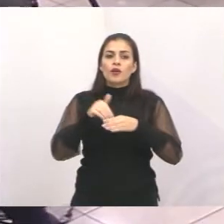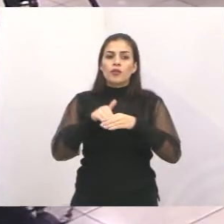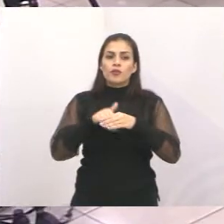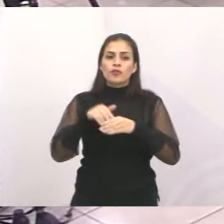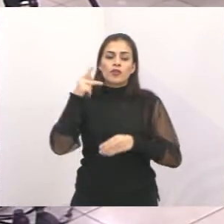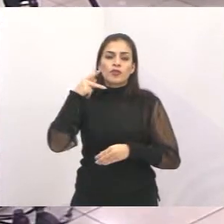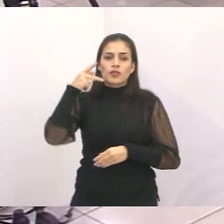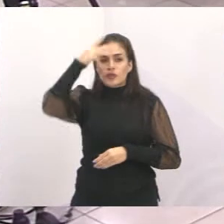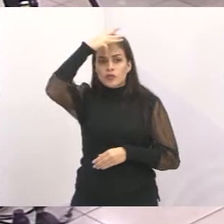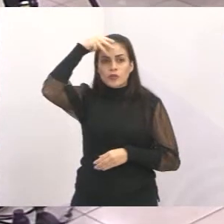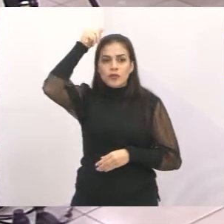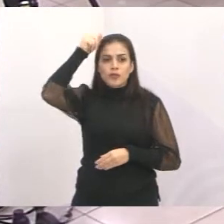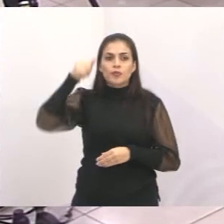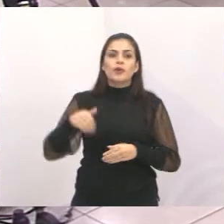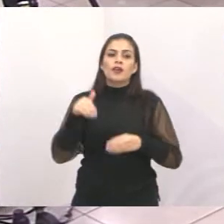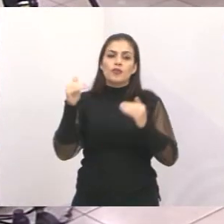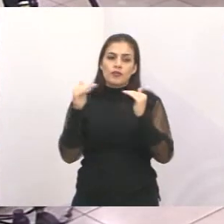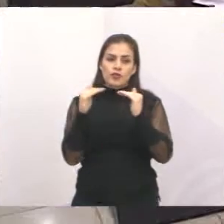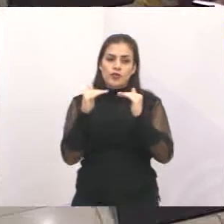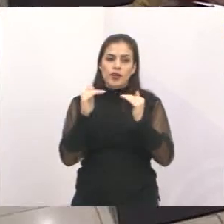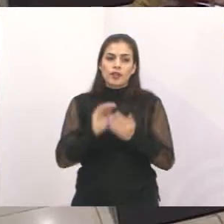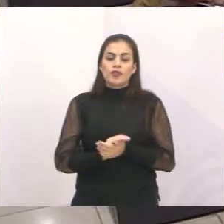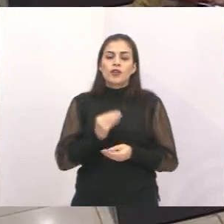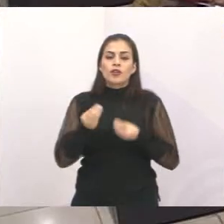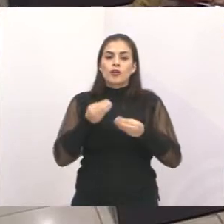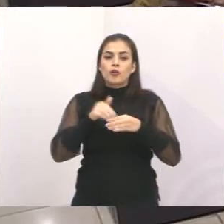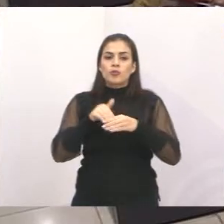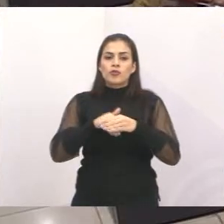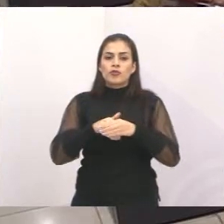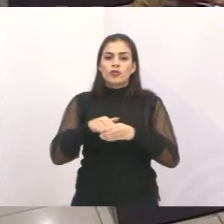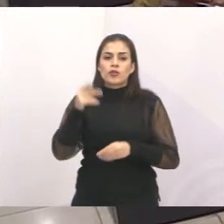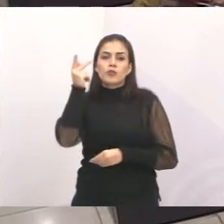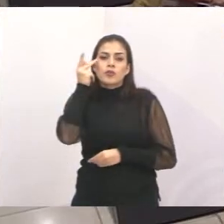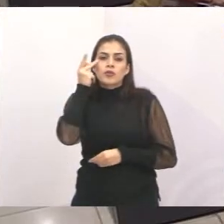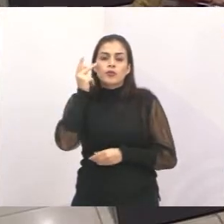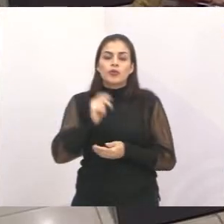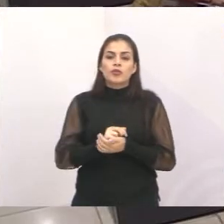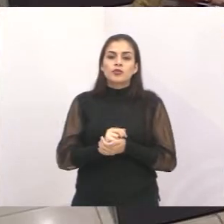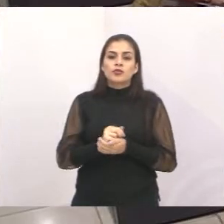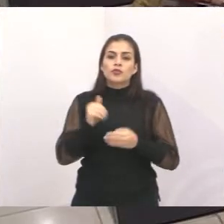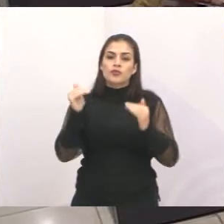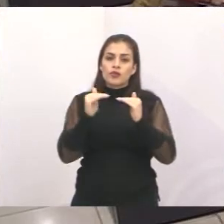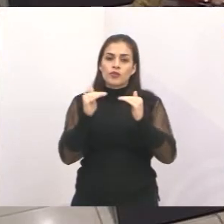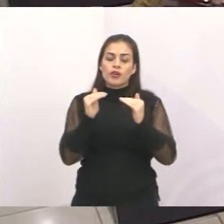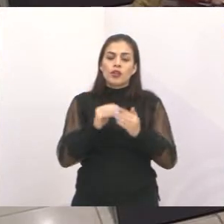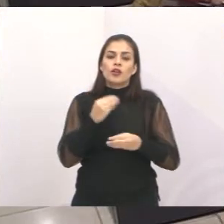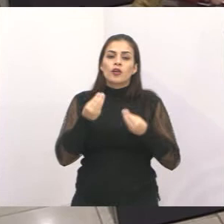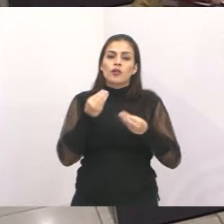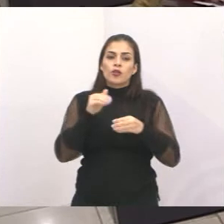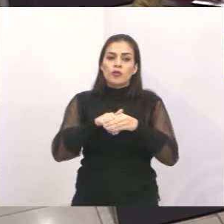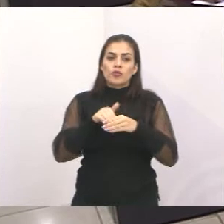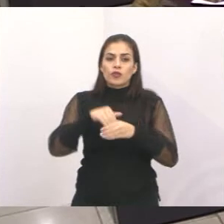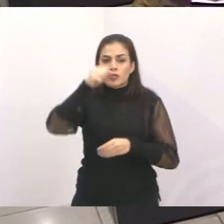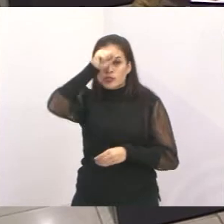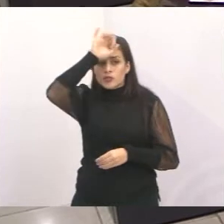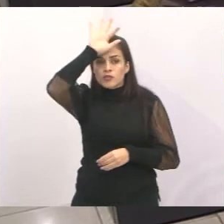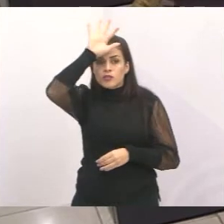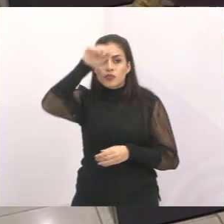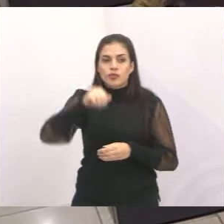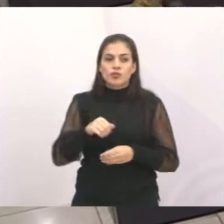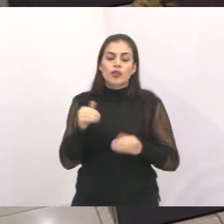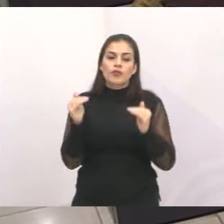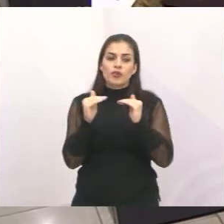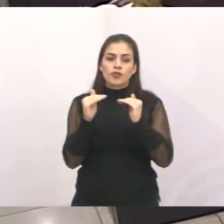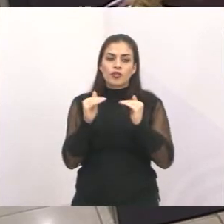Maria Amélia? Favorável. Como vota o vereador Paulinho do Esporte? Favorável. Como vota o vereador Dr. Rodrigo Salomão?